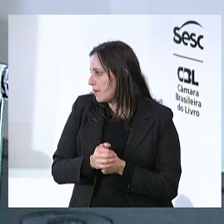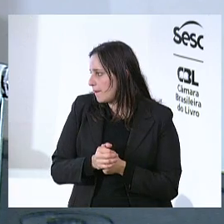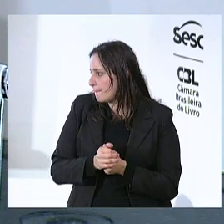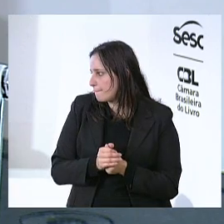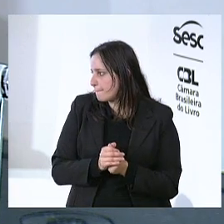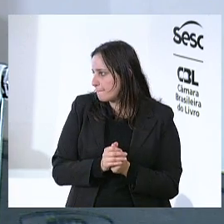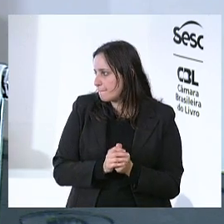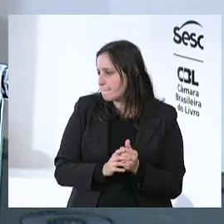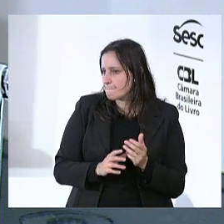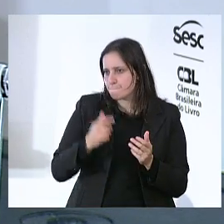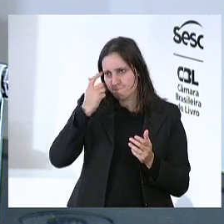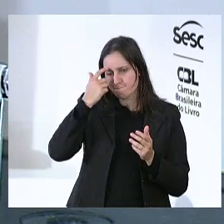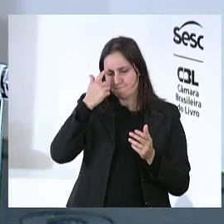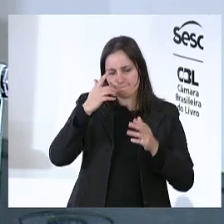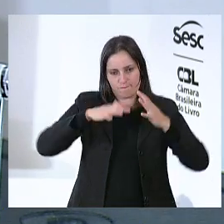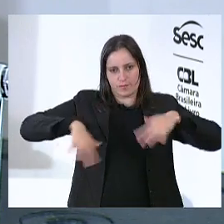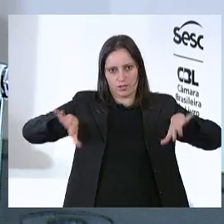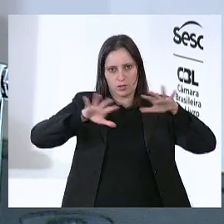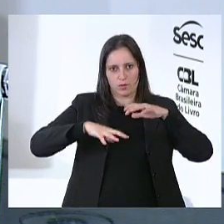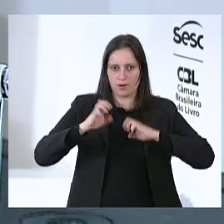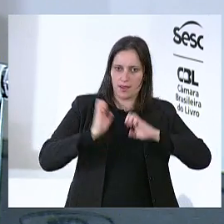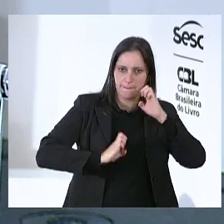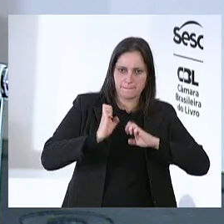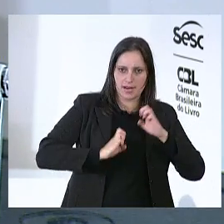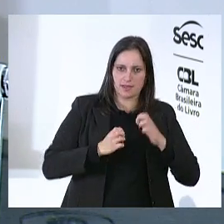O mundo empresarial, né?